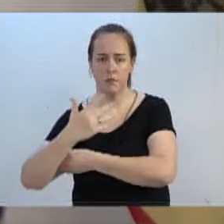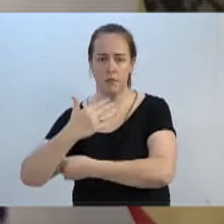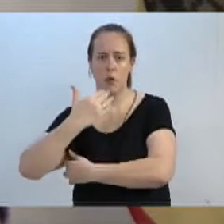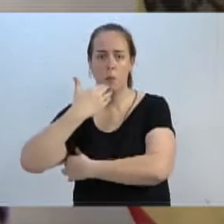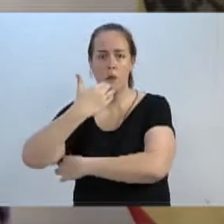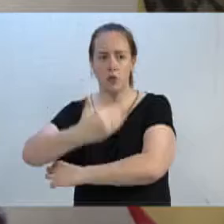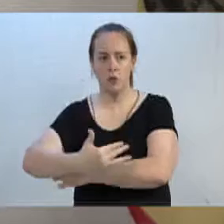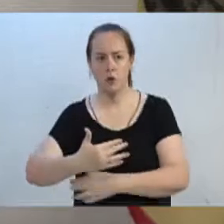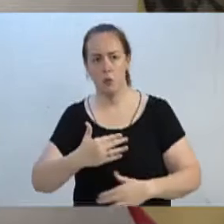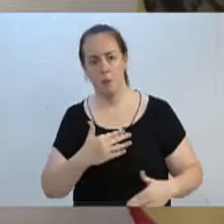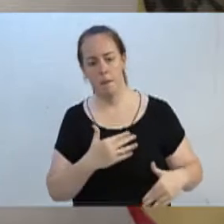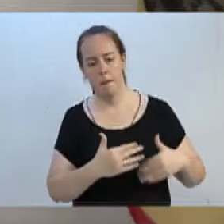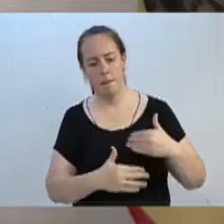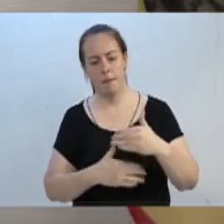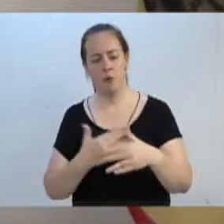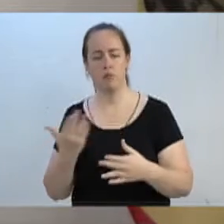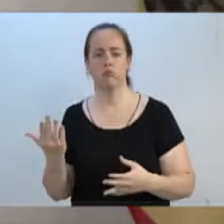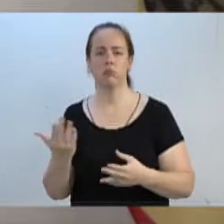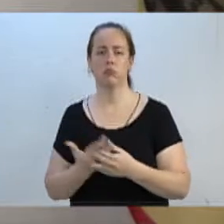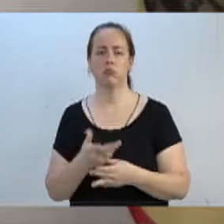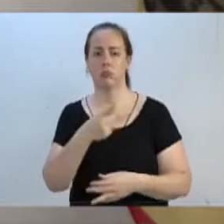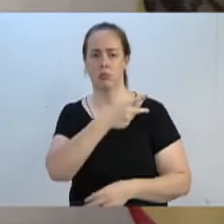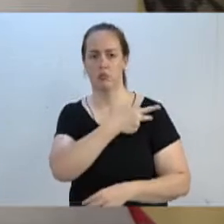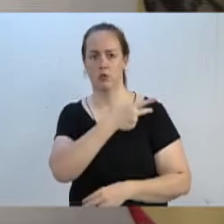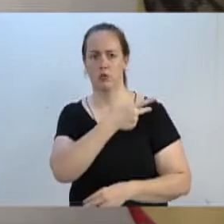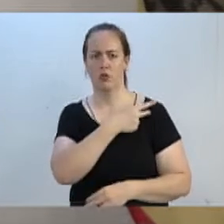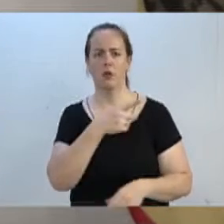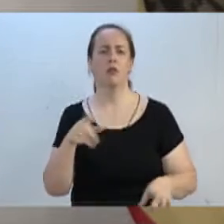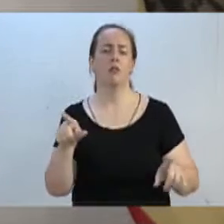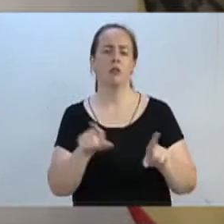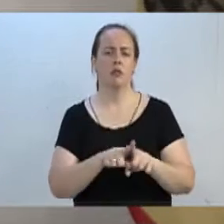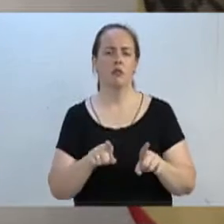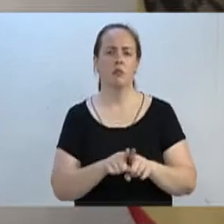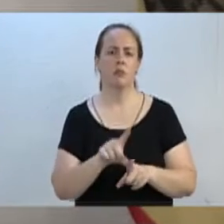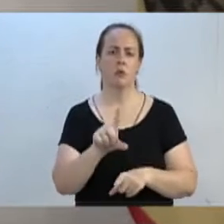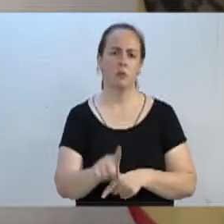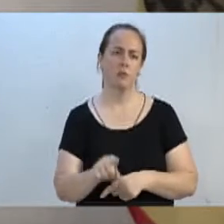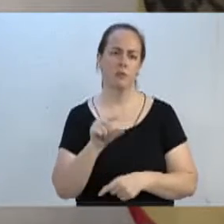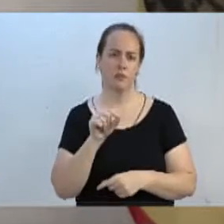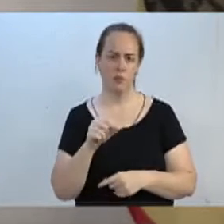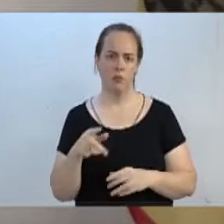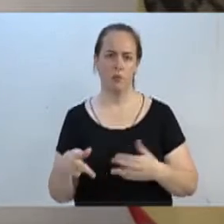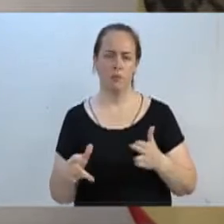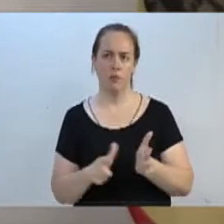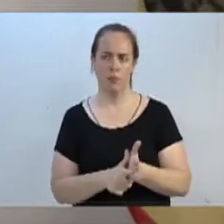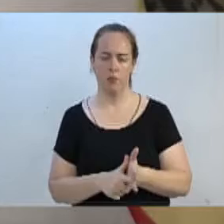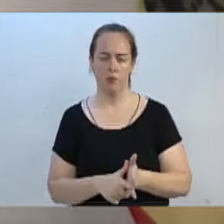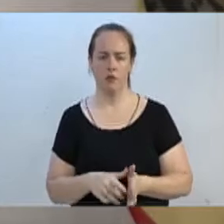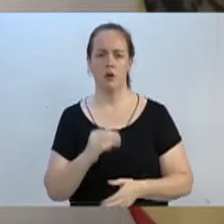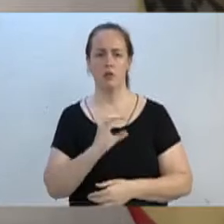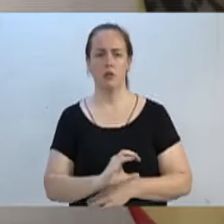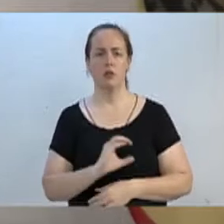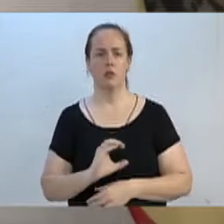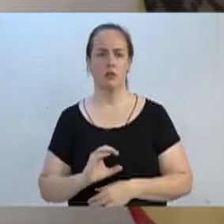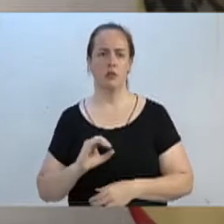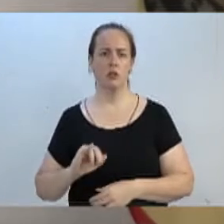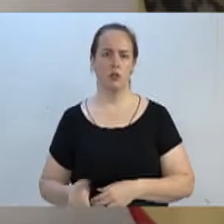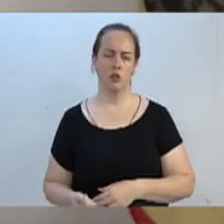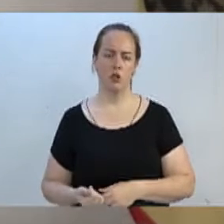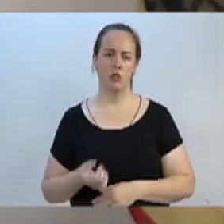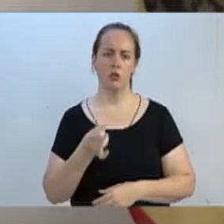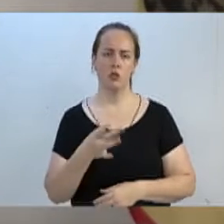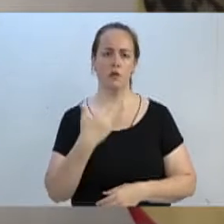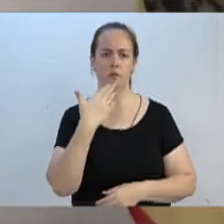do processo para parecer da Procuradoria também é uma opção. A CCJ só manda